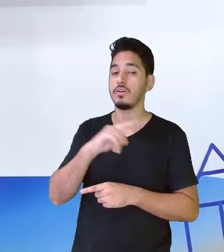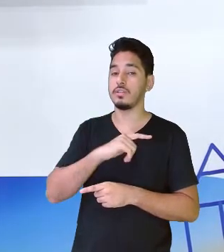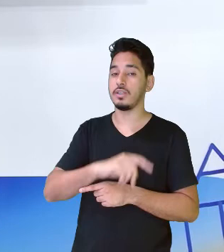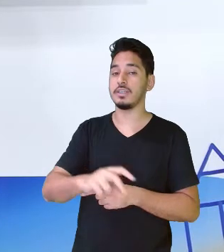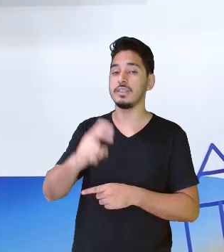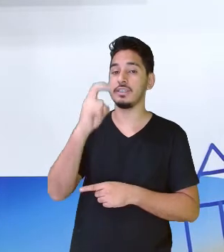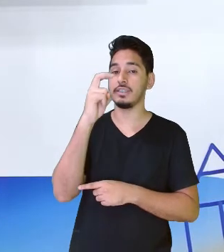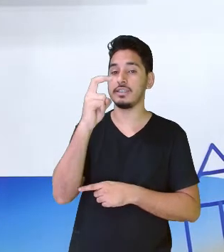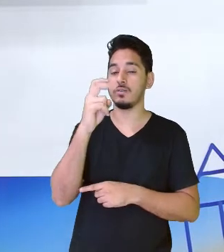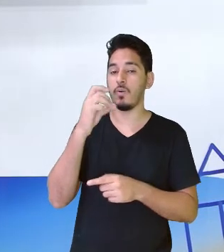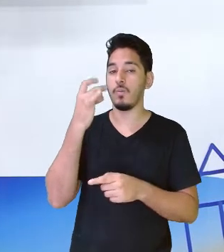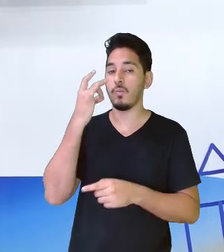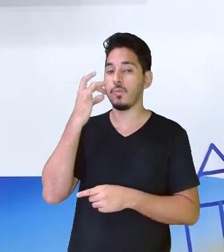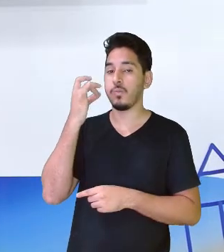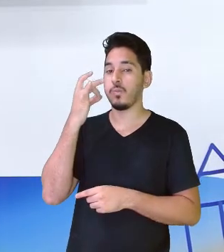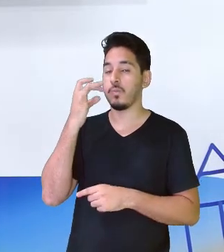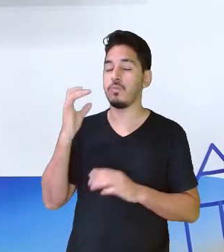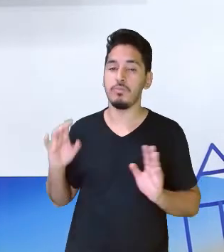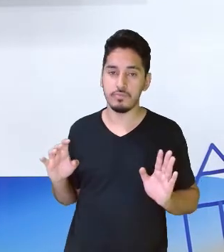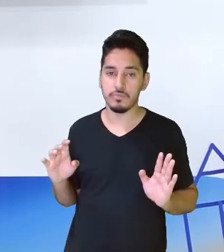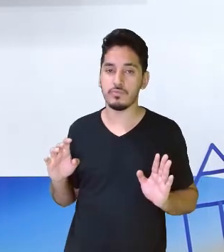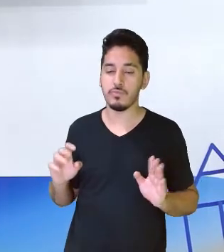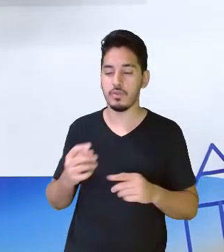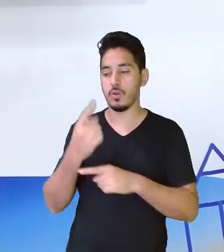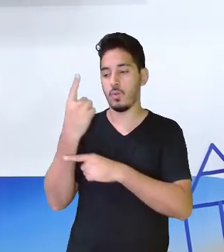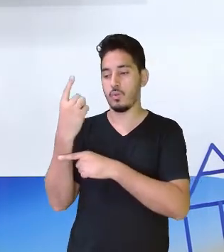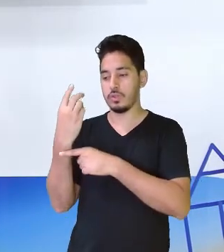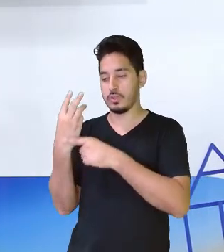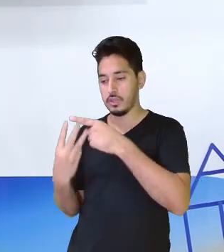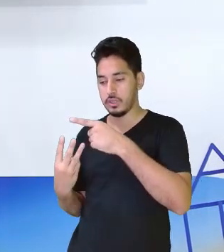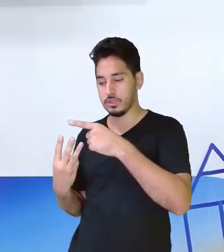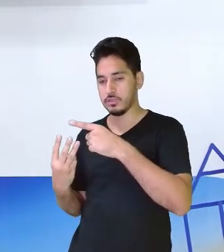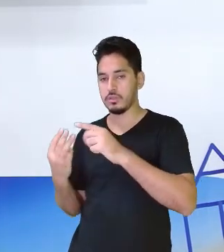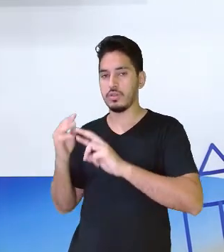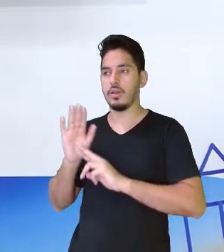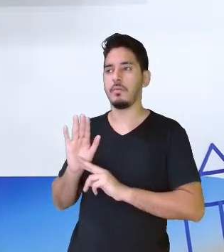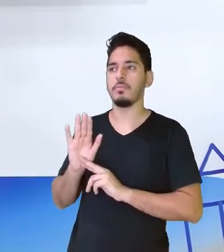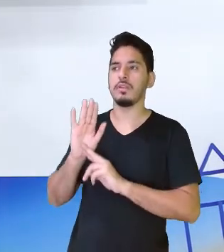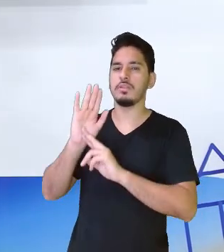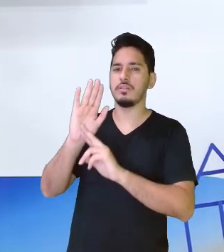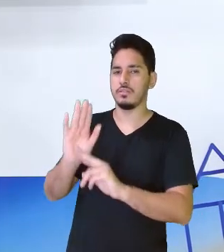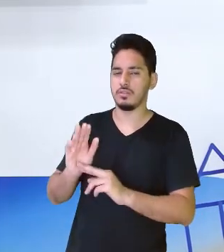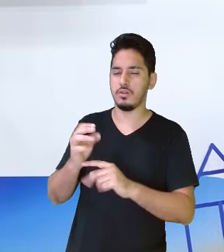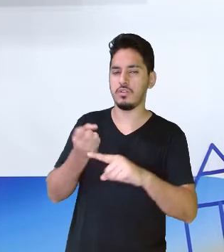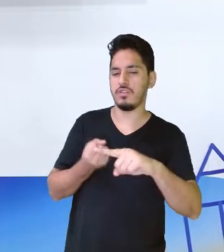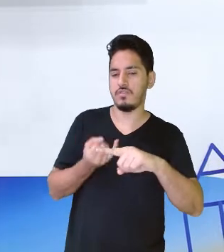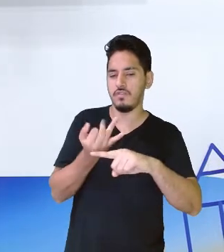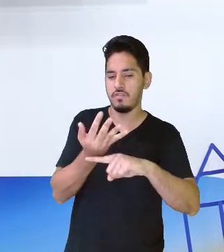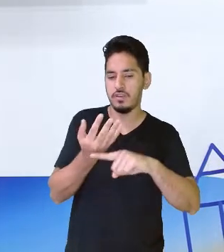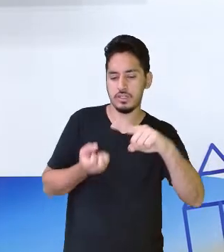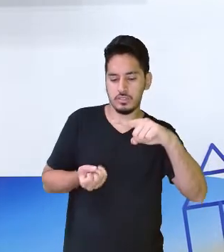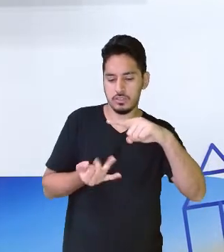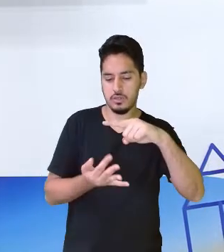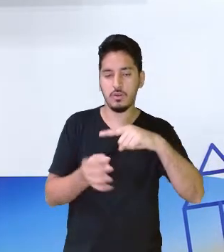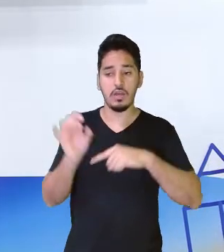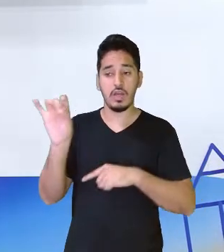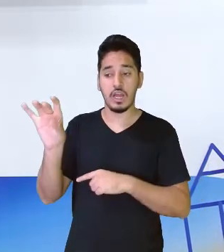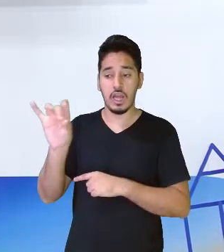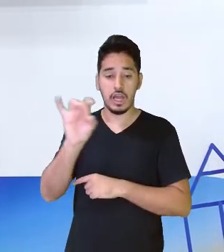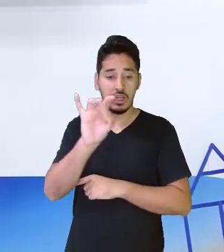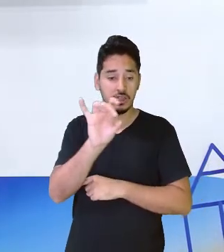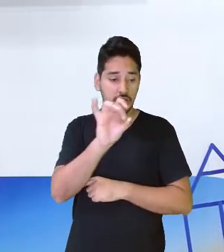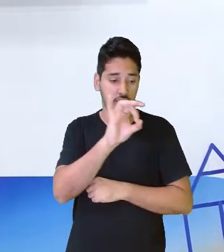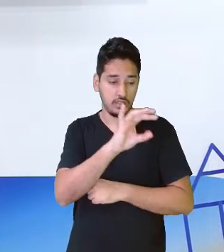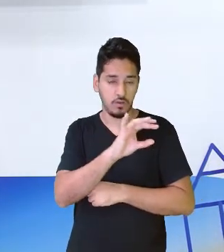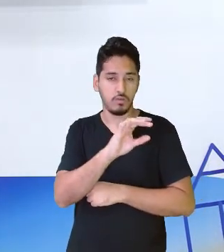bombons. Beleza? Aqui, 1/3. Em representação de fração, cada uma ficou